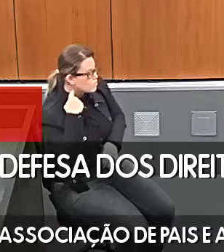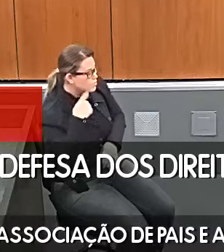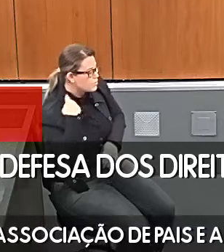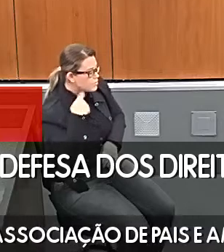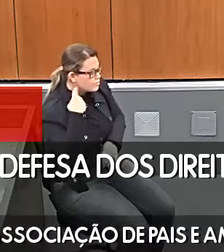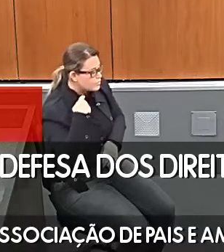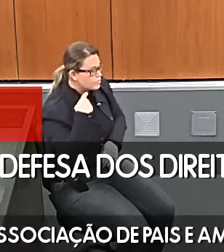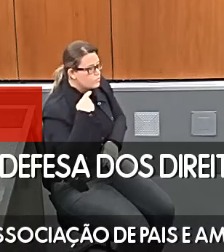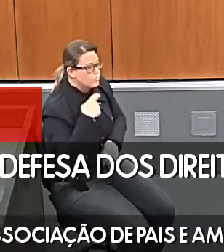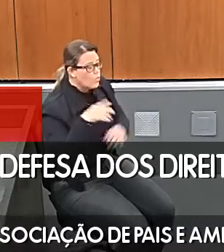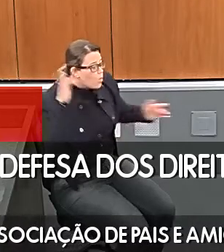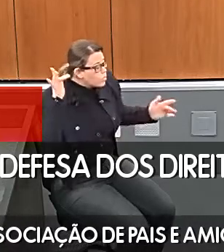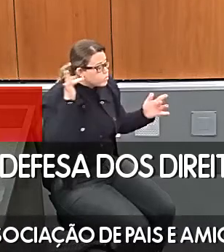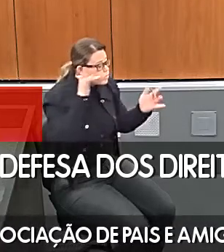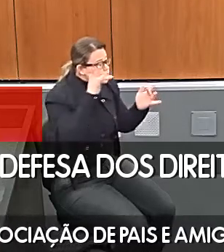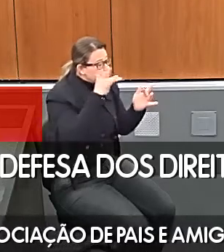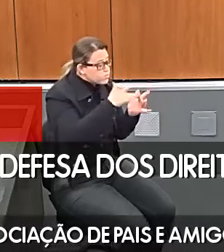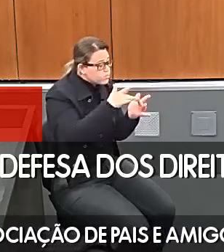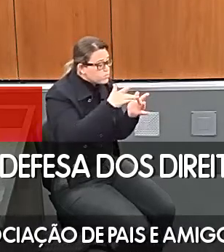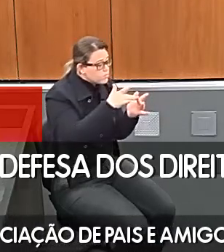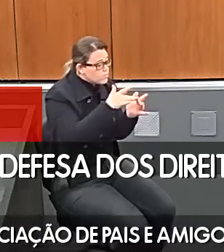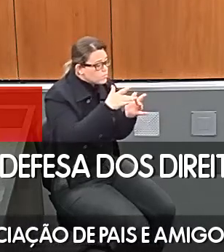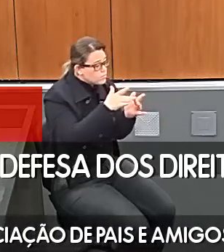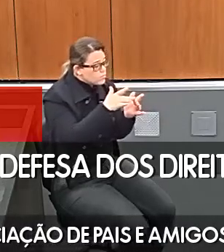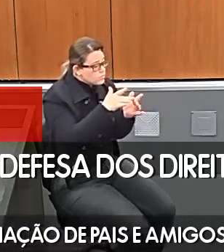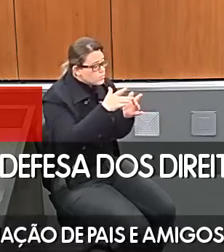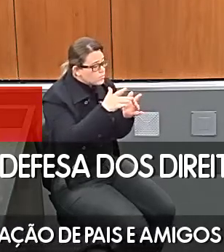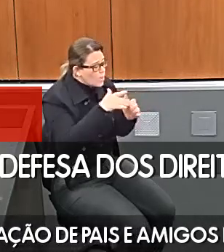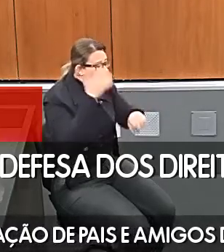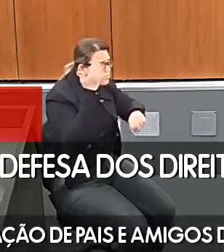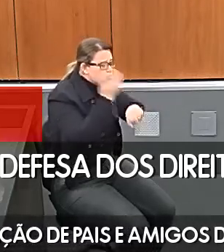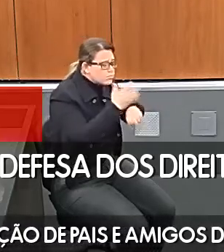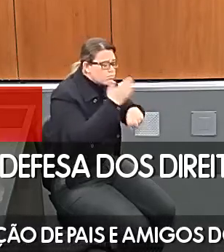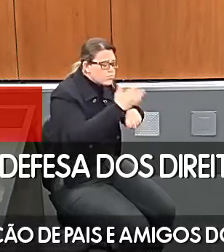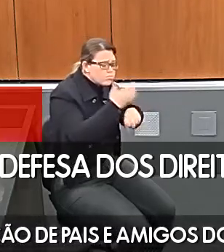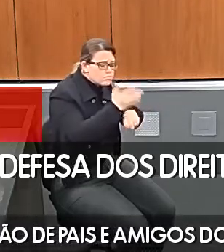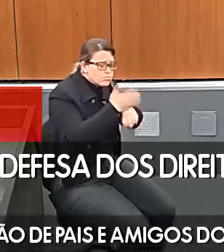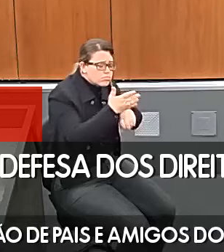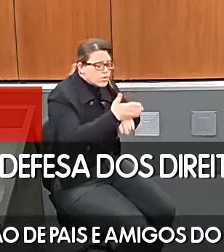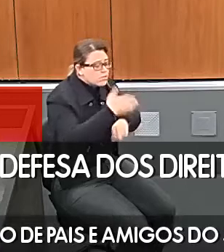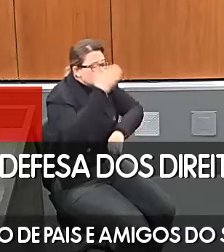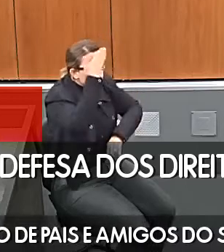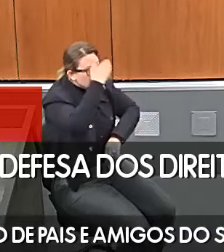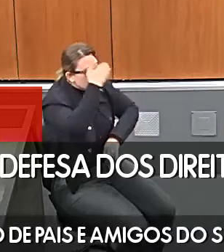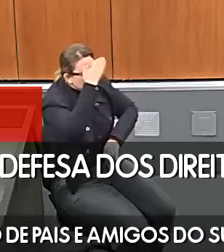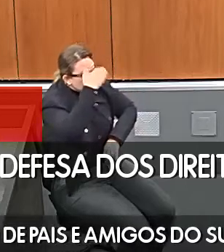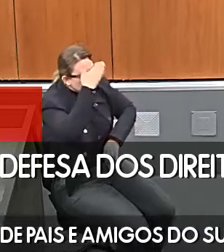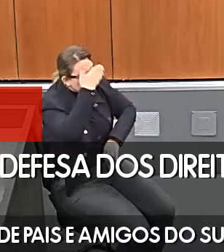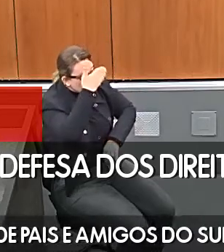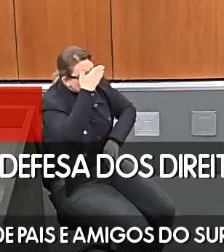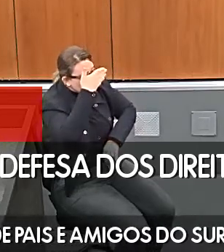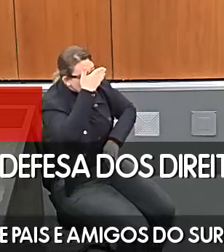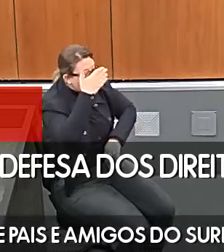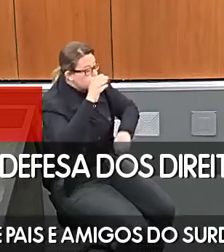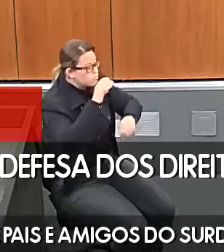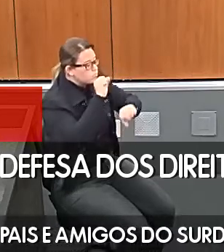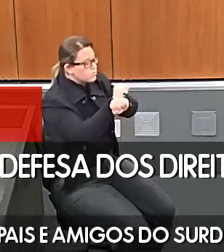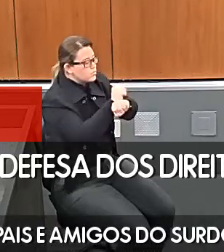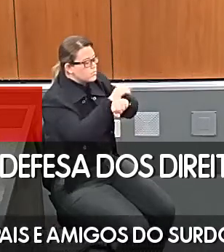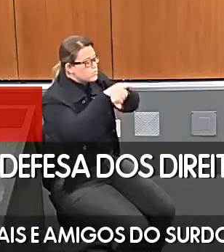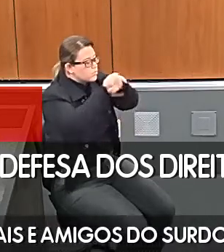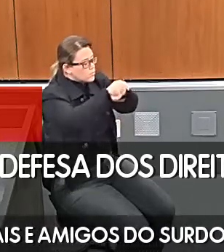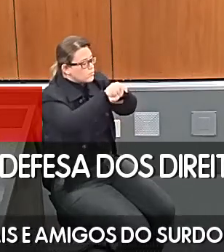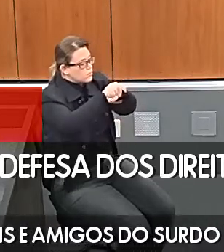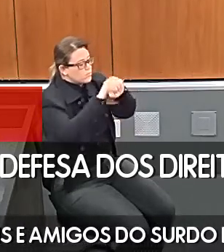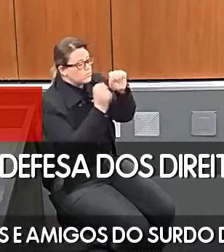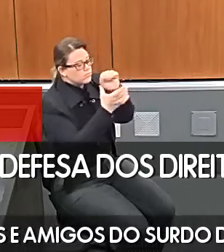objetivo é capacitar os profissionais para conduzir os deficientes visuais com segurança e eficiência nas